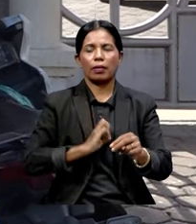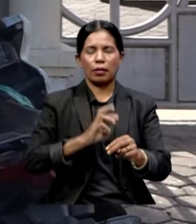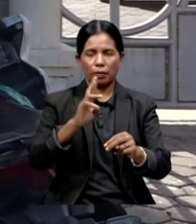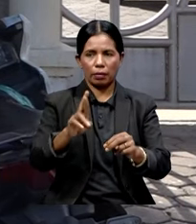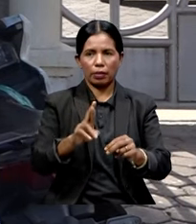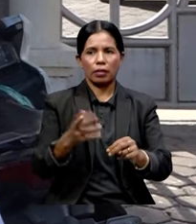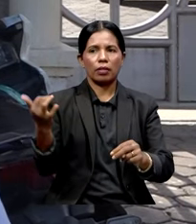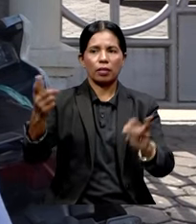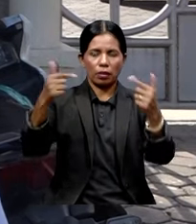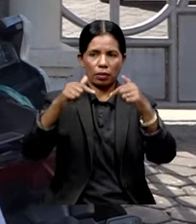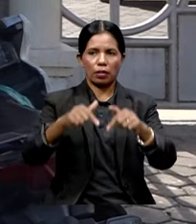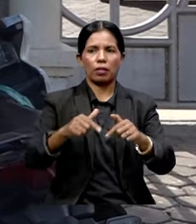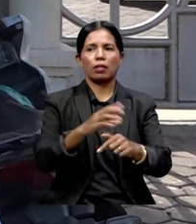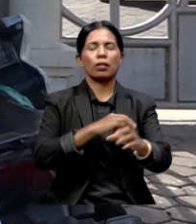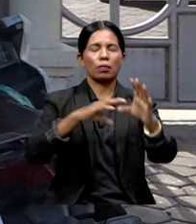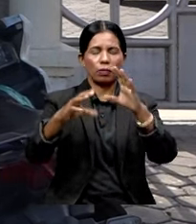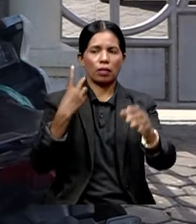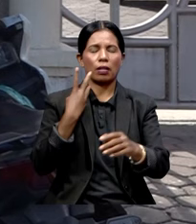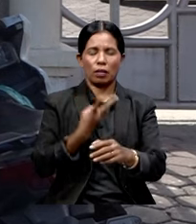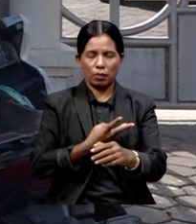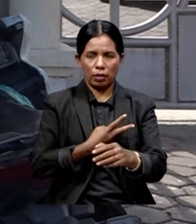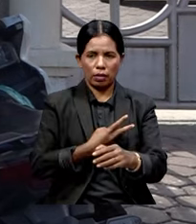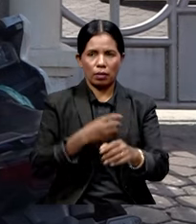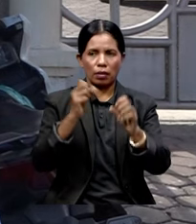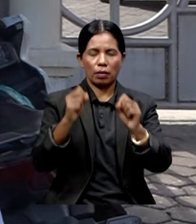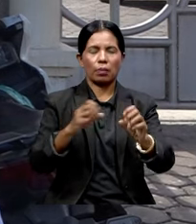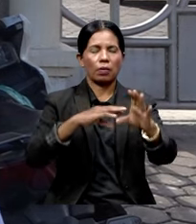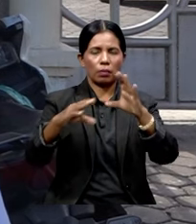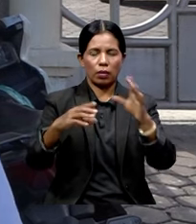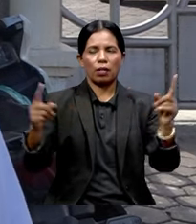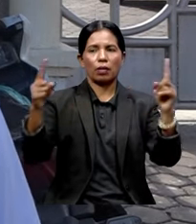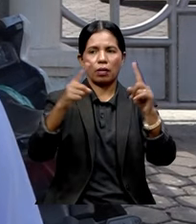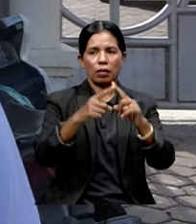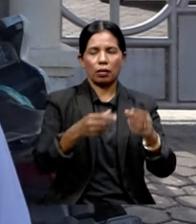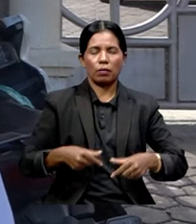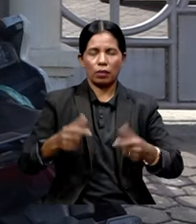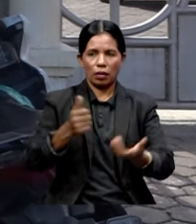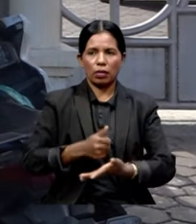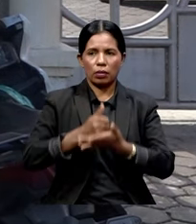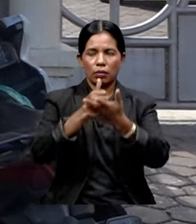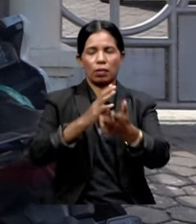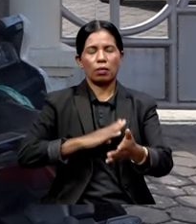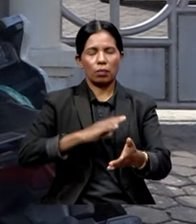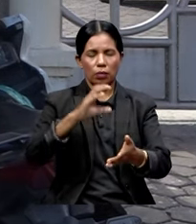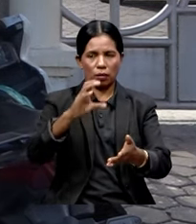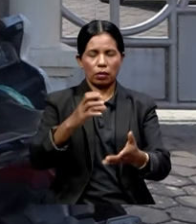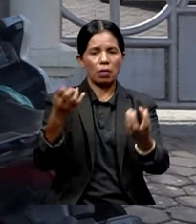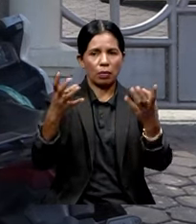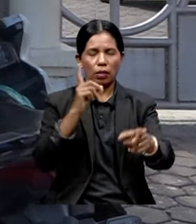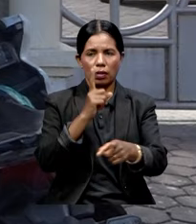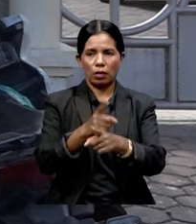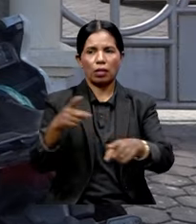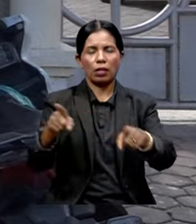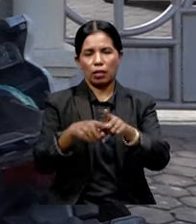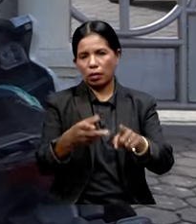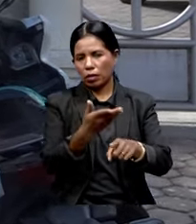se serne anto mai sira comunica Miami para a mi bele comunica tuta no de nebel foi assistência ba Balcau ne bem barak tebes ane sinta